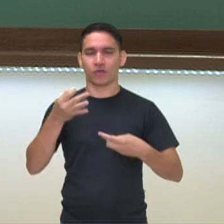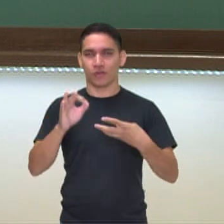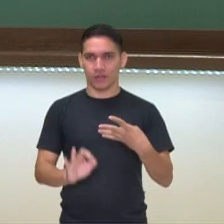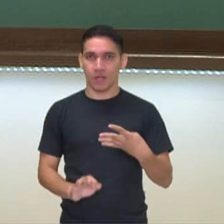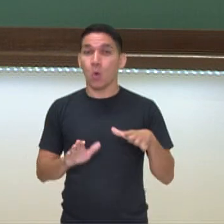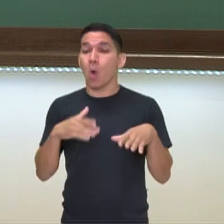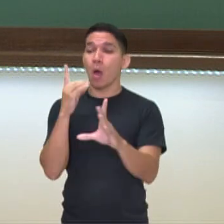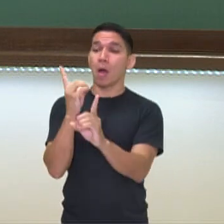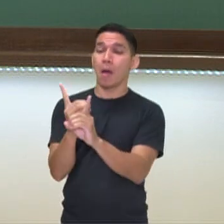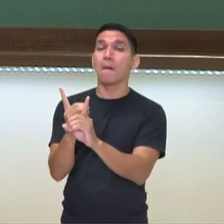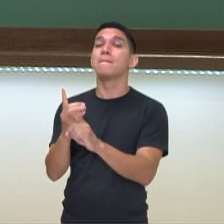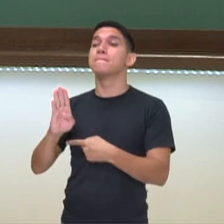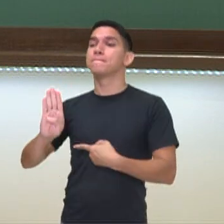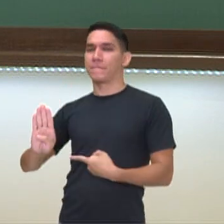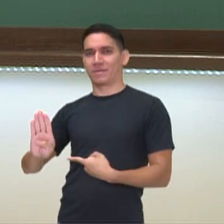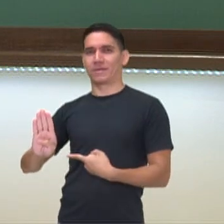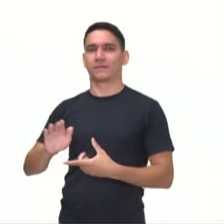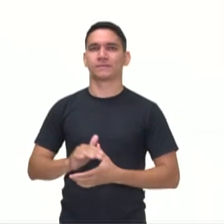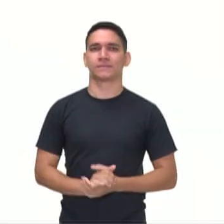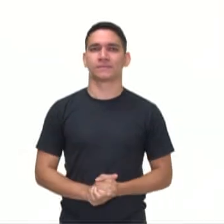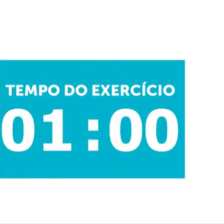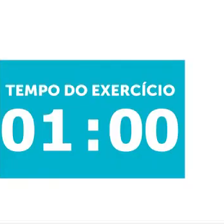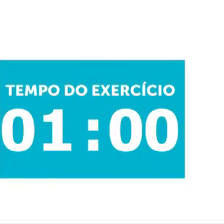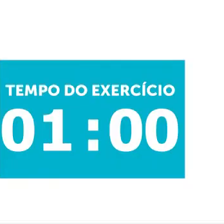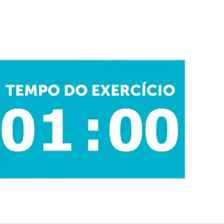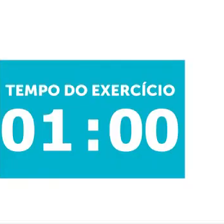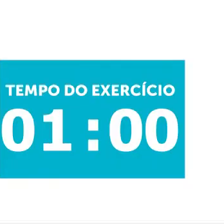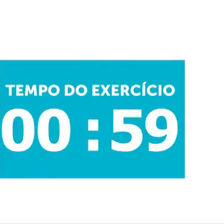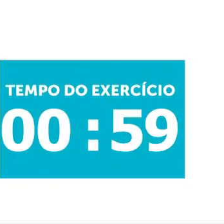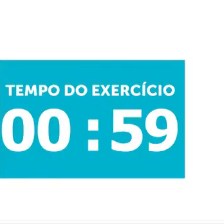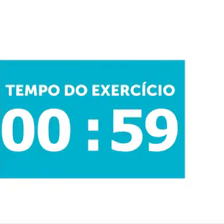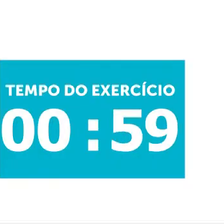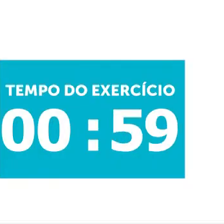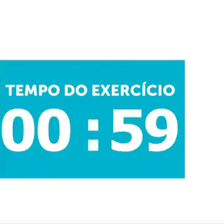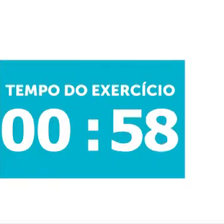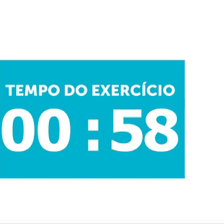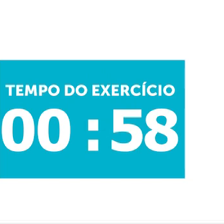gente identificar esse coeficiente linear.